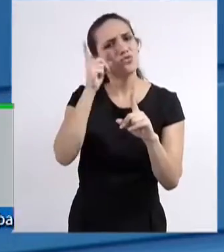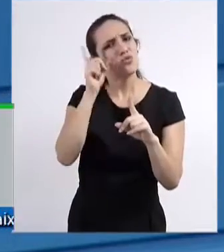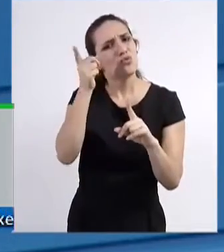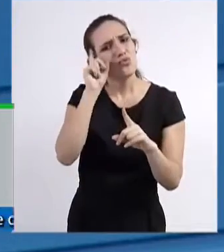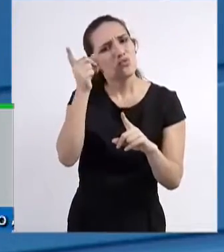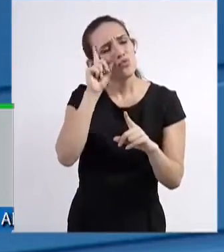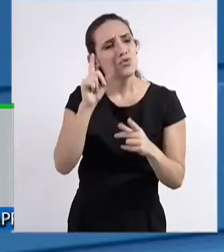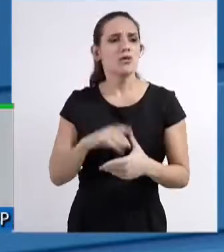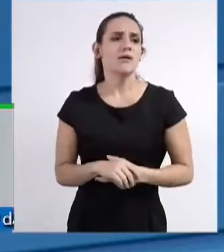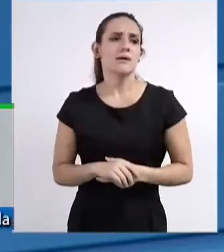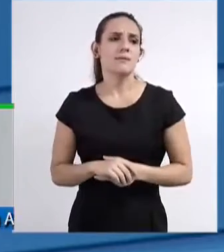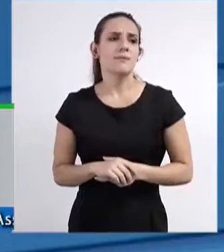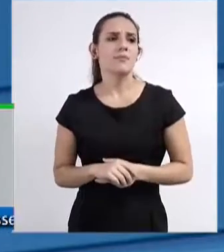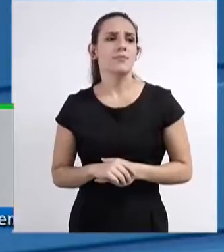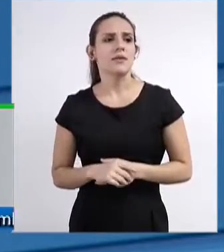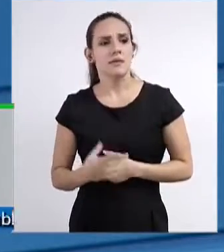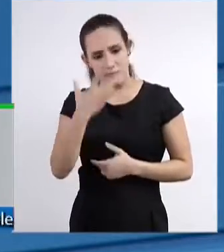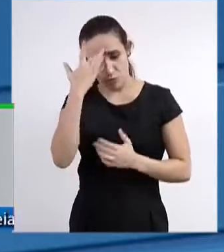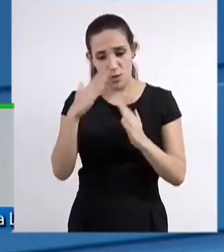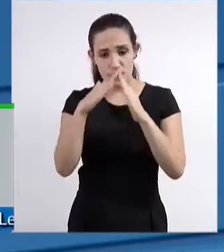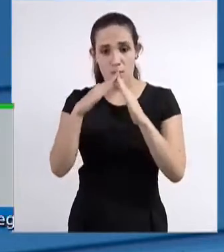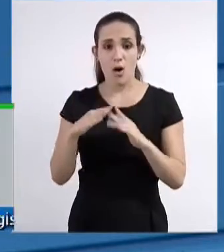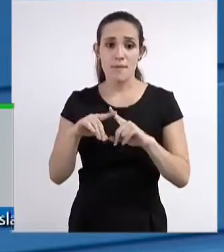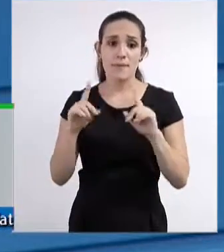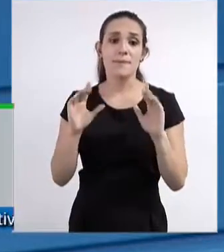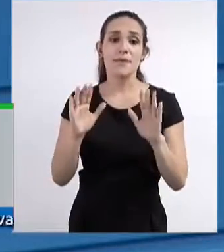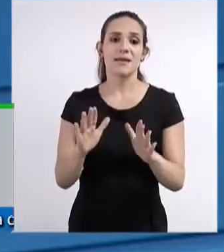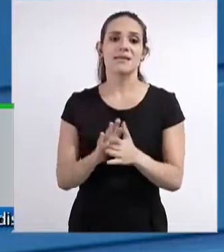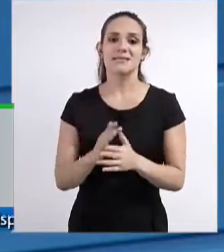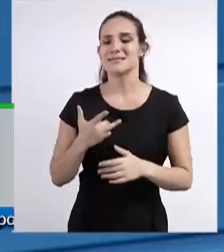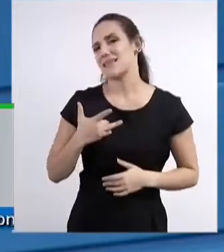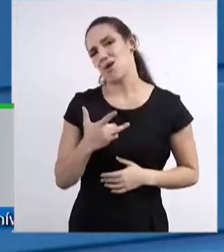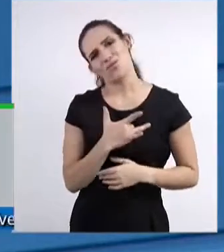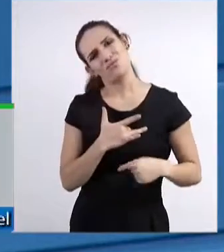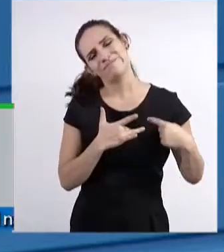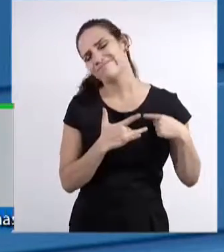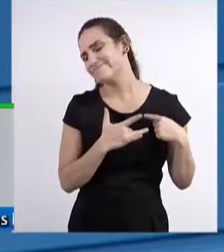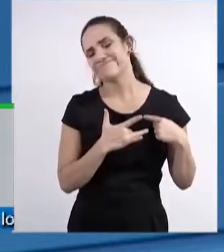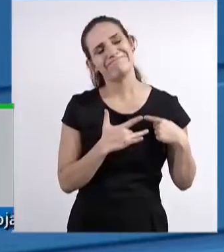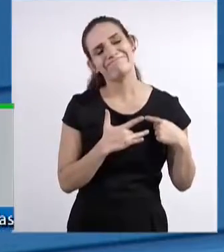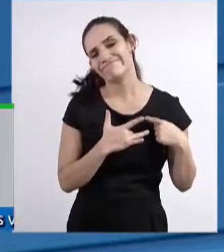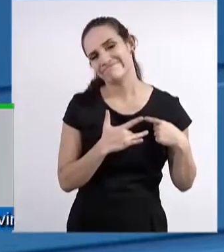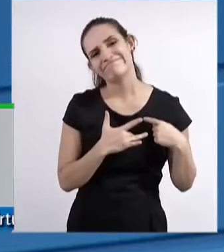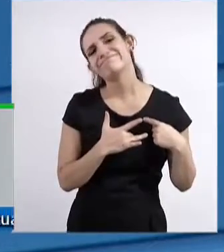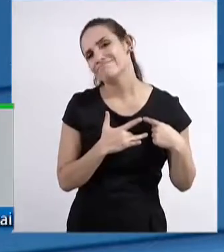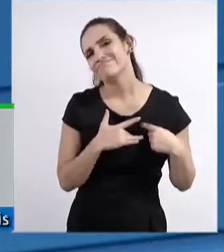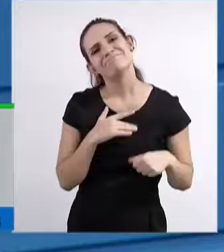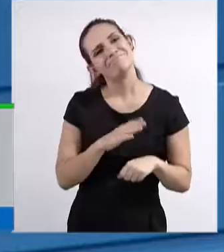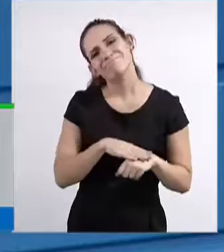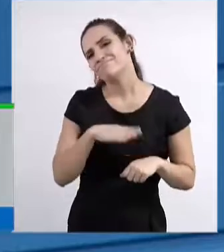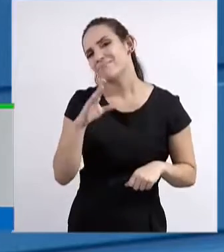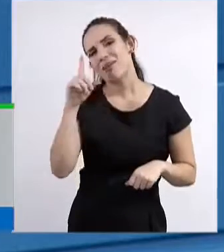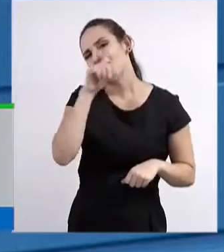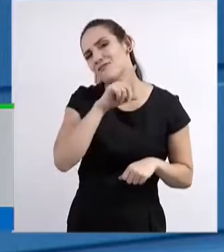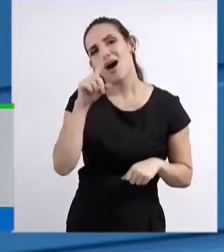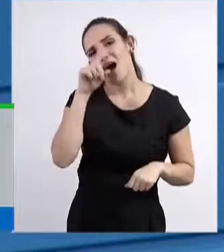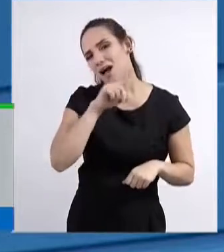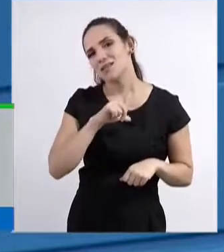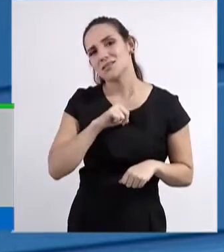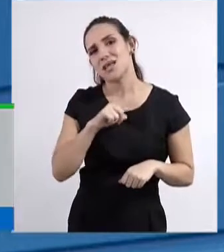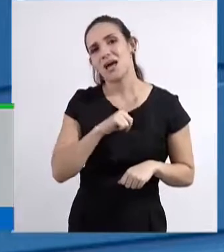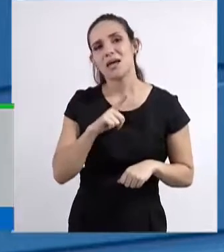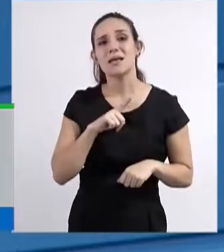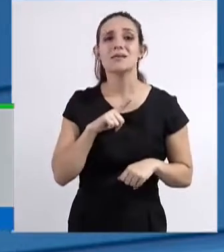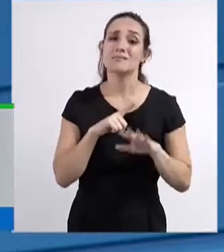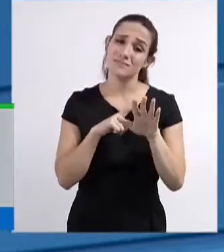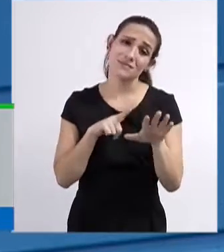dias das pessoas que lá residem. Mas a saúde, sem dúvida, é a área mais frágil e que os